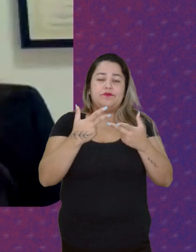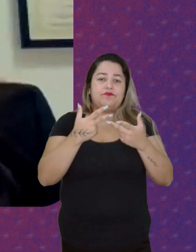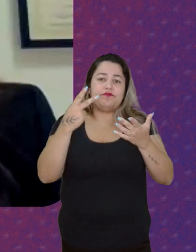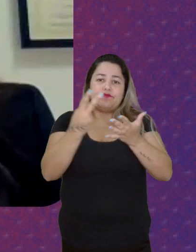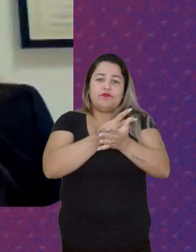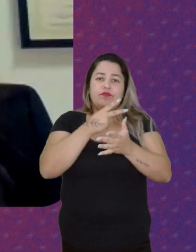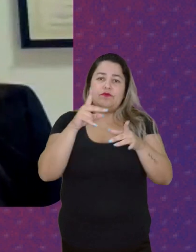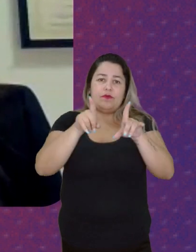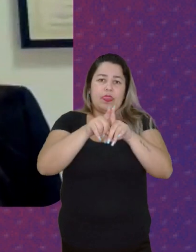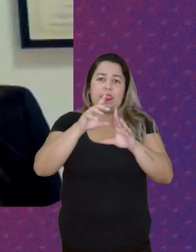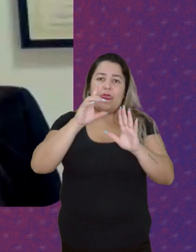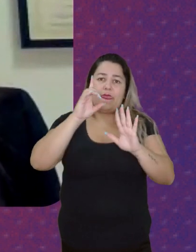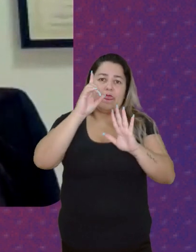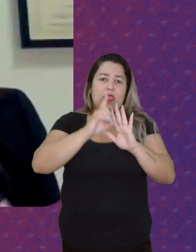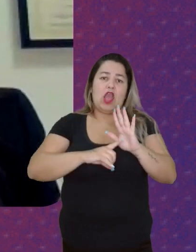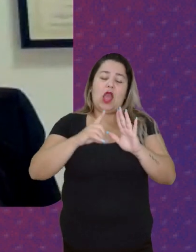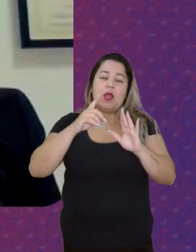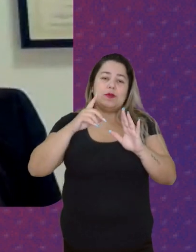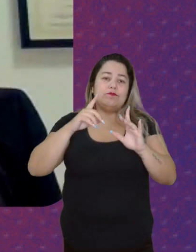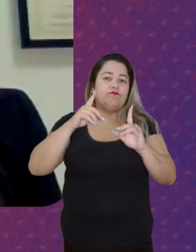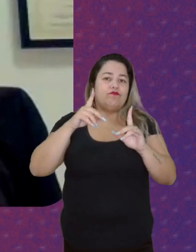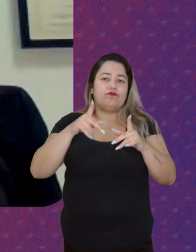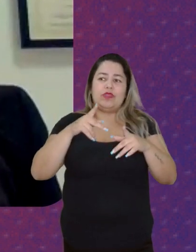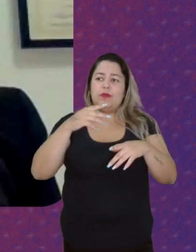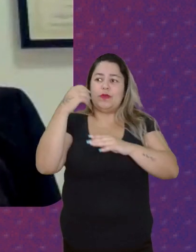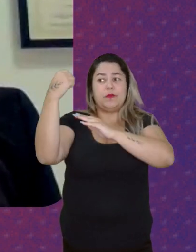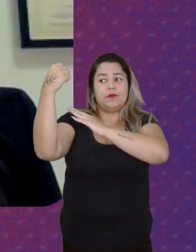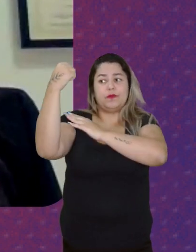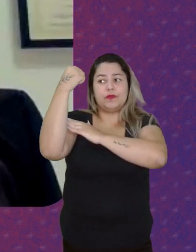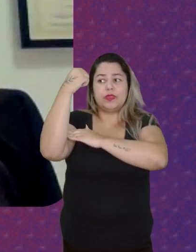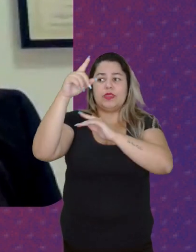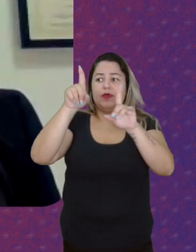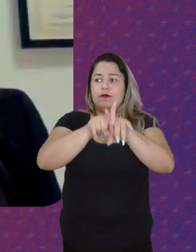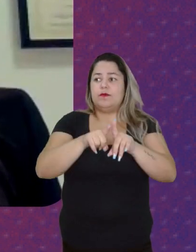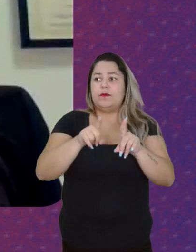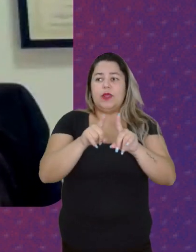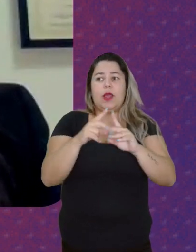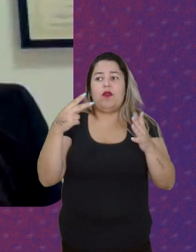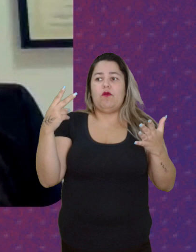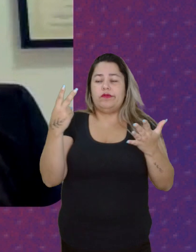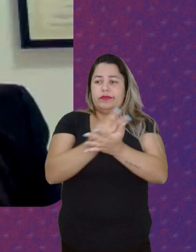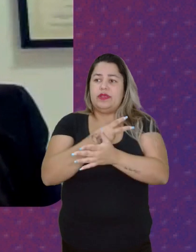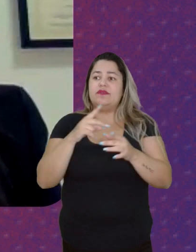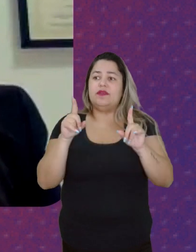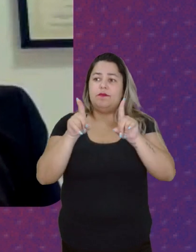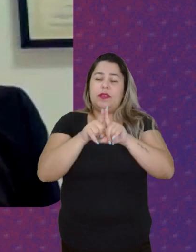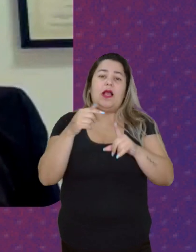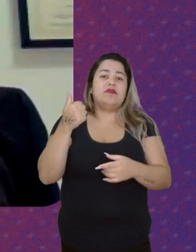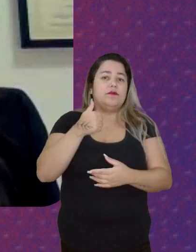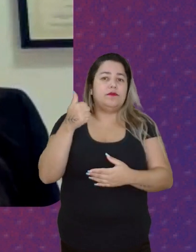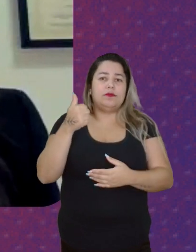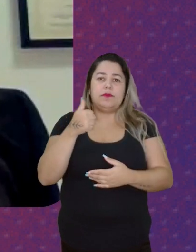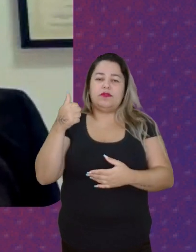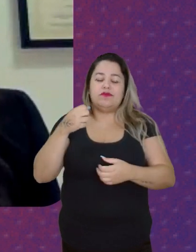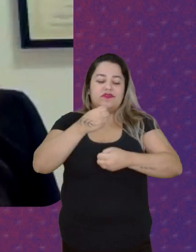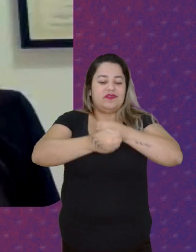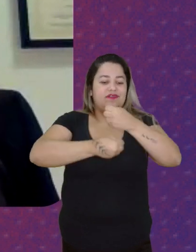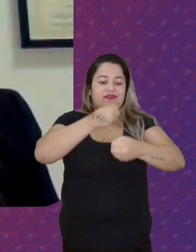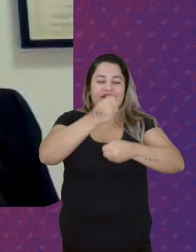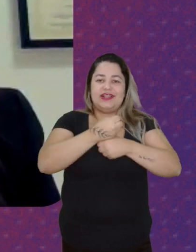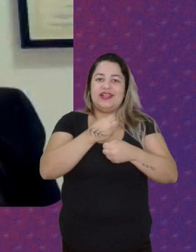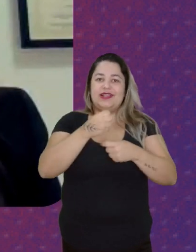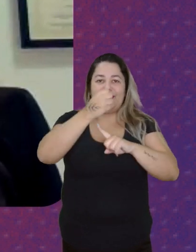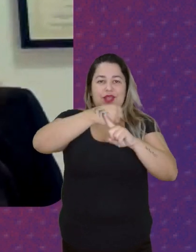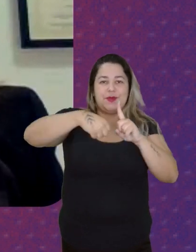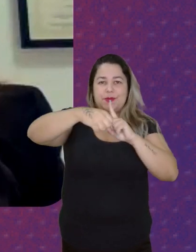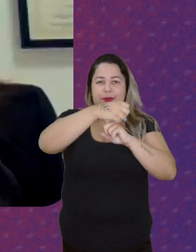de direitos políticos das mulheres, essa onda feminista, ela veio aí realmente nas primeiras décadas do século XX. Na França,